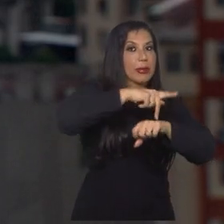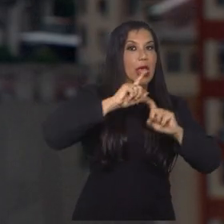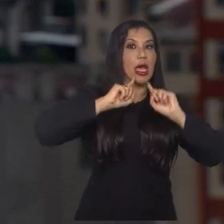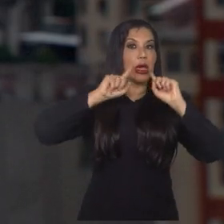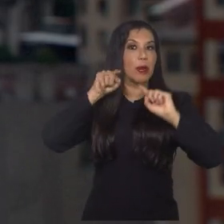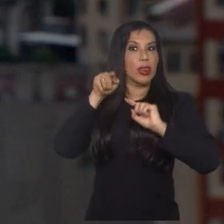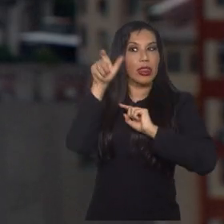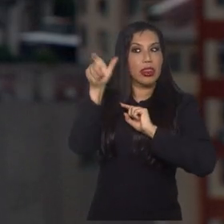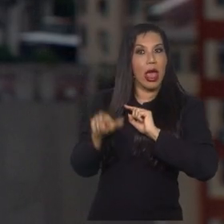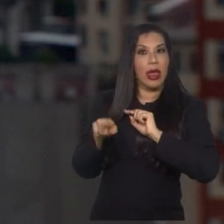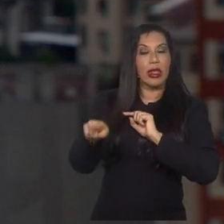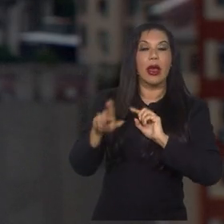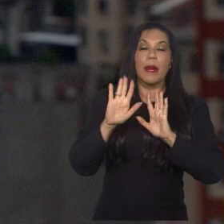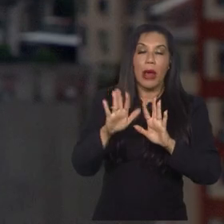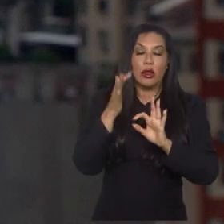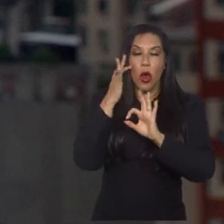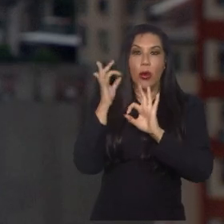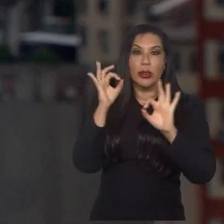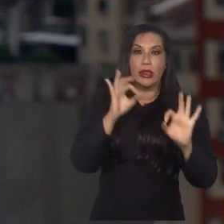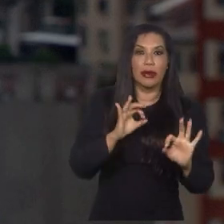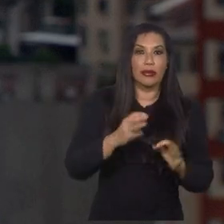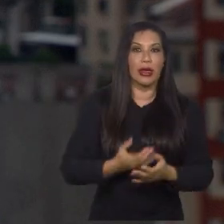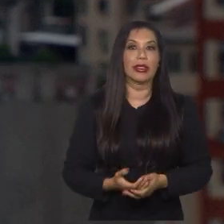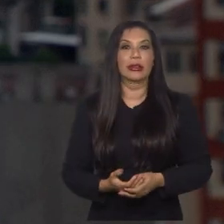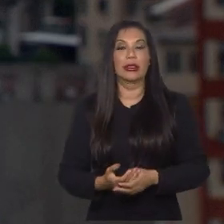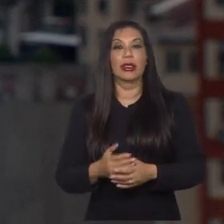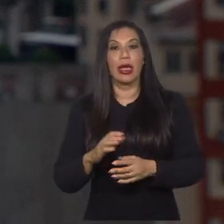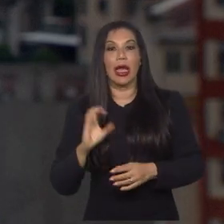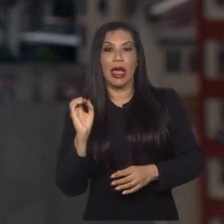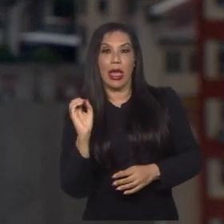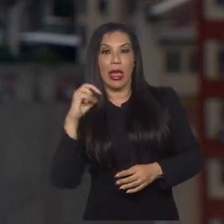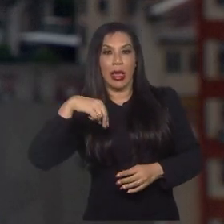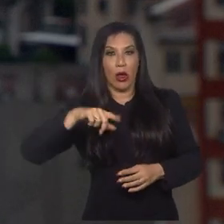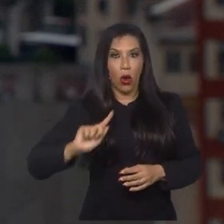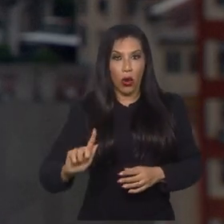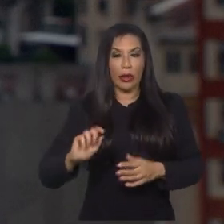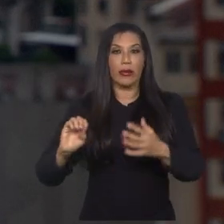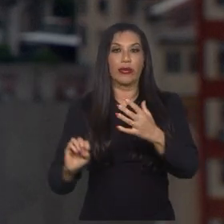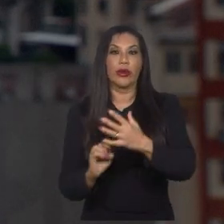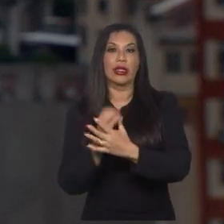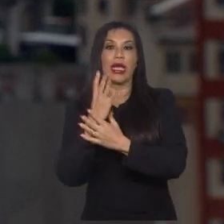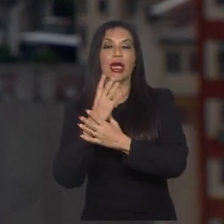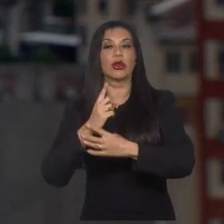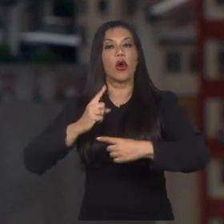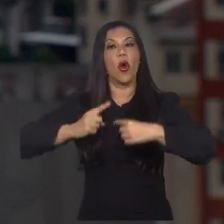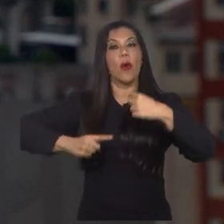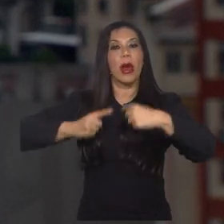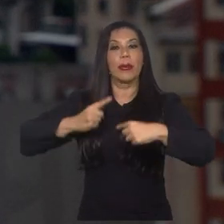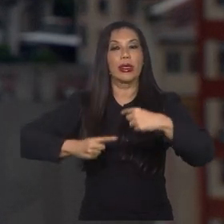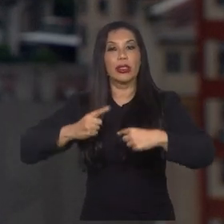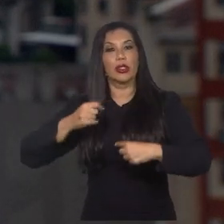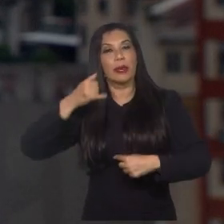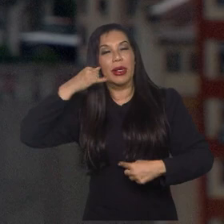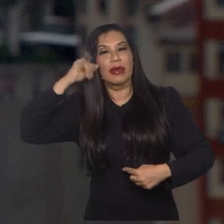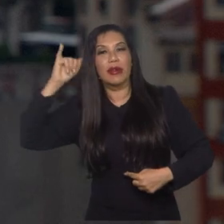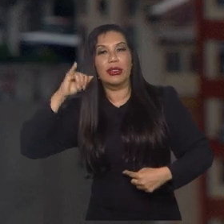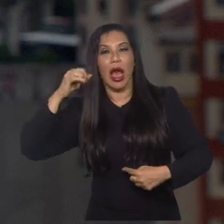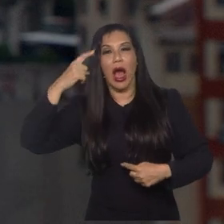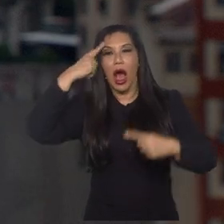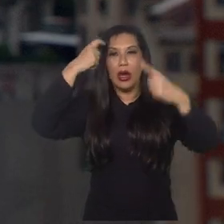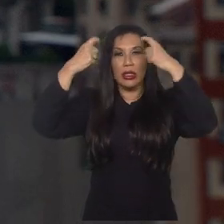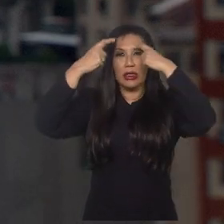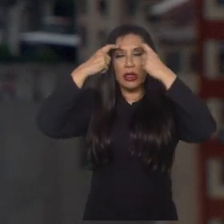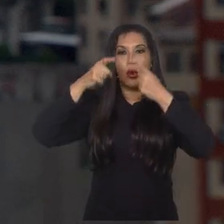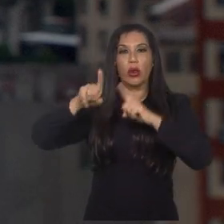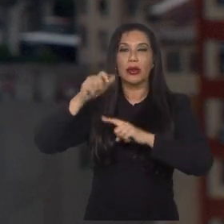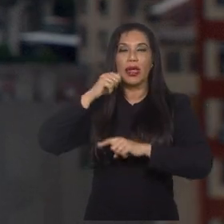mas é um fato a ser observado. Essa Our Watch é uma ONG que foi criada dentro de uma política de não agressão a mulheres na Austrália, em que